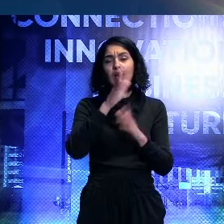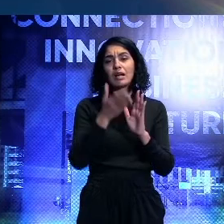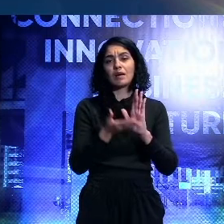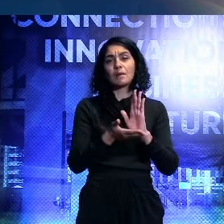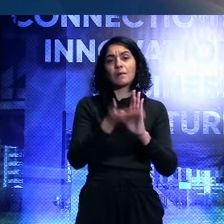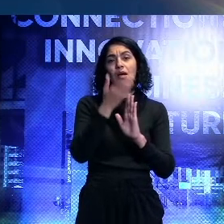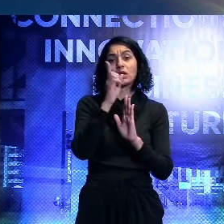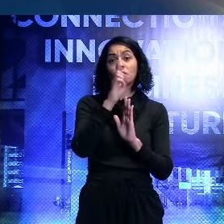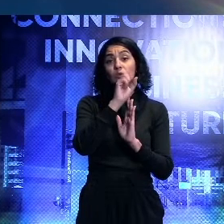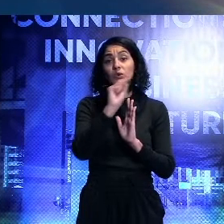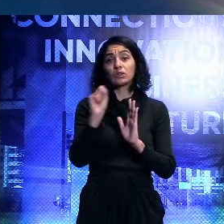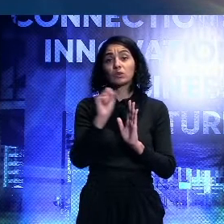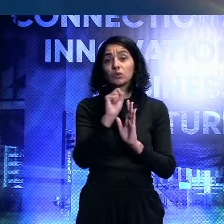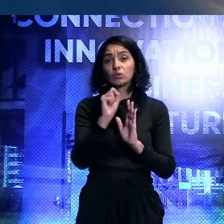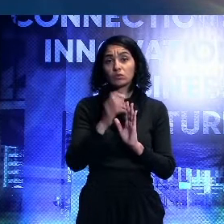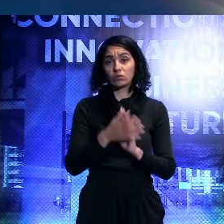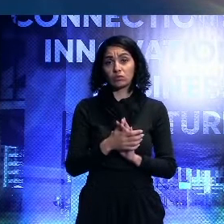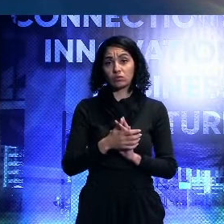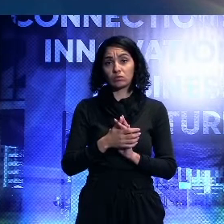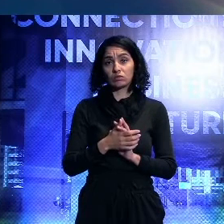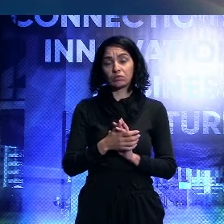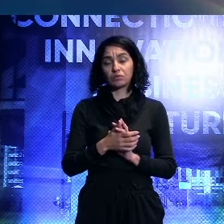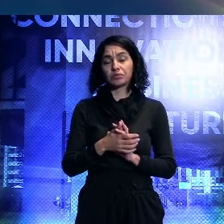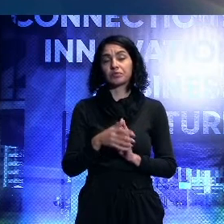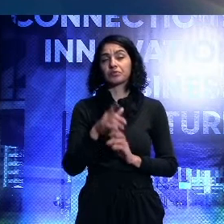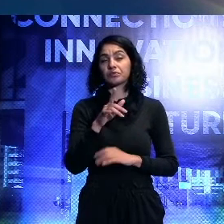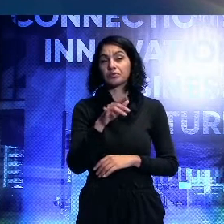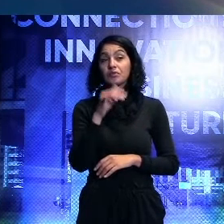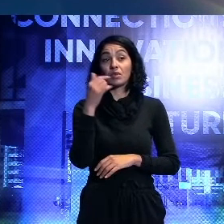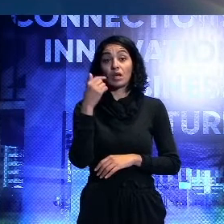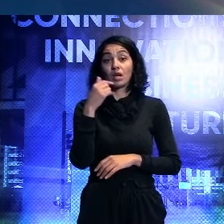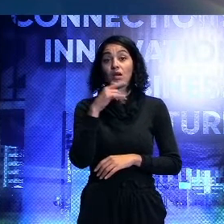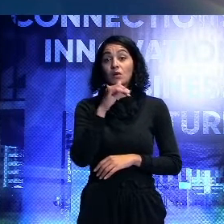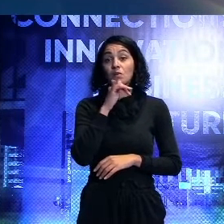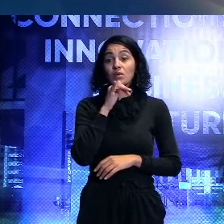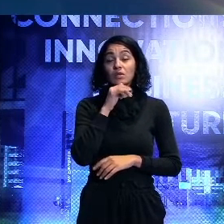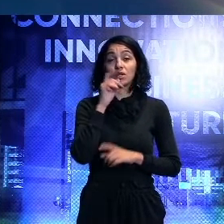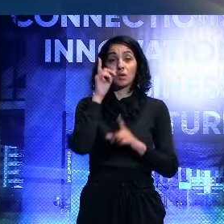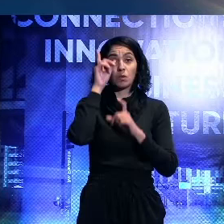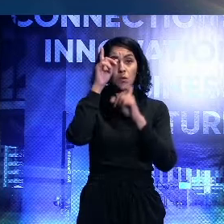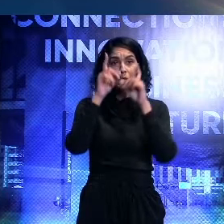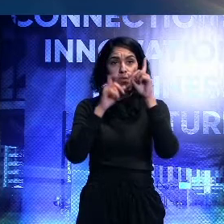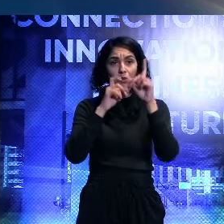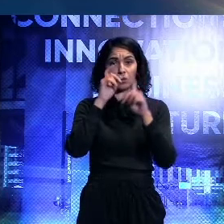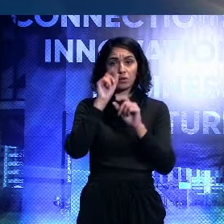segundo? Vamos abrir o coração. Quem aqui se preocupa com o timeout das APIs?